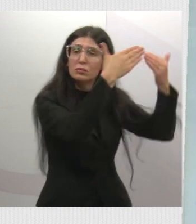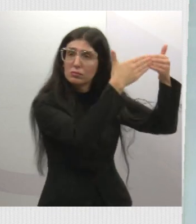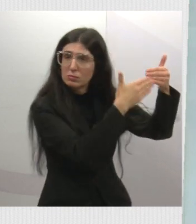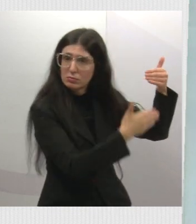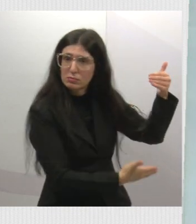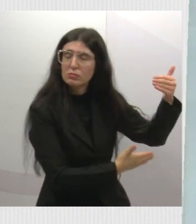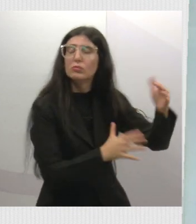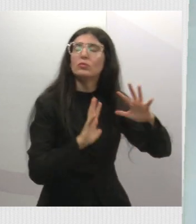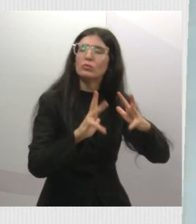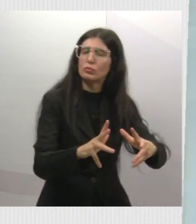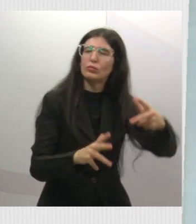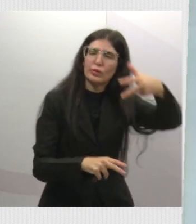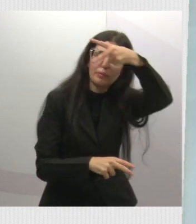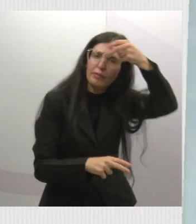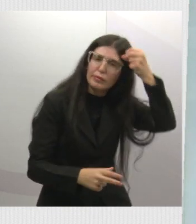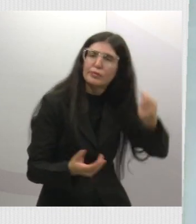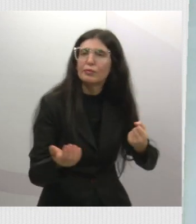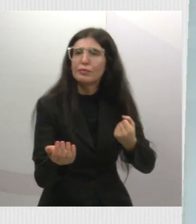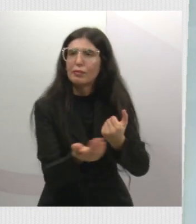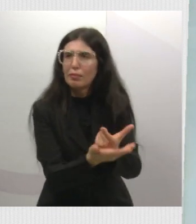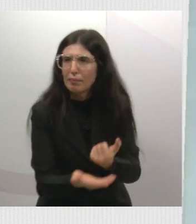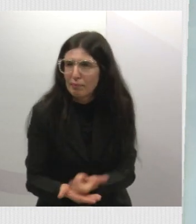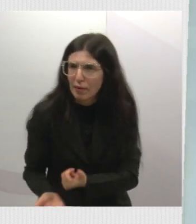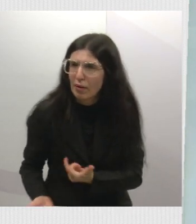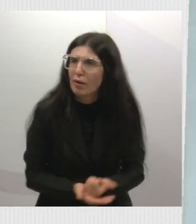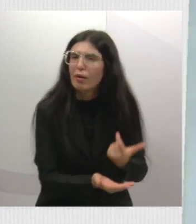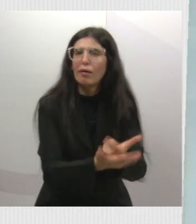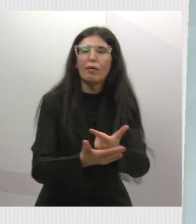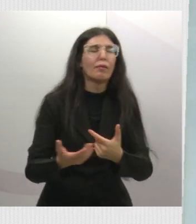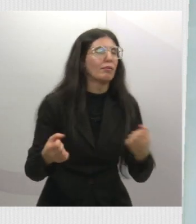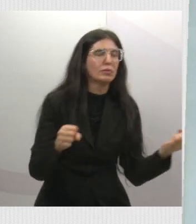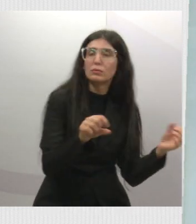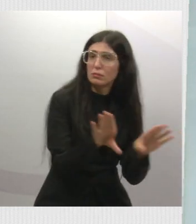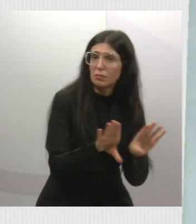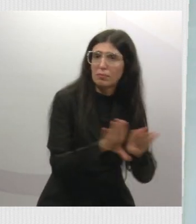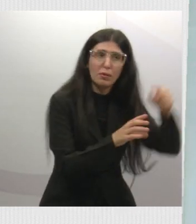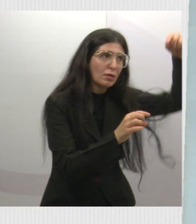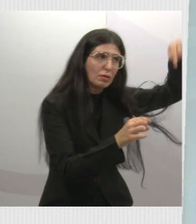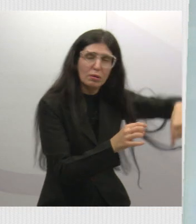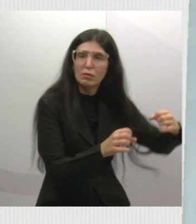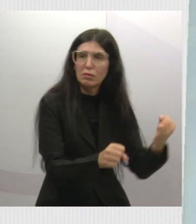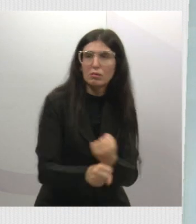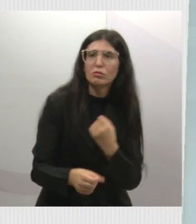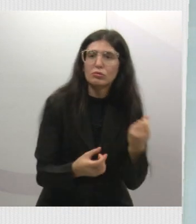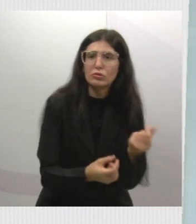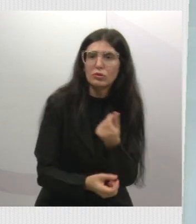sua reserva de contingência. Corrente, meta anual orçada para 2020,